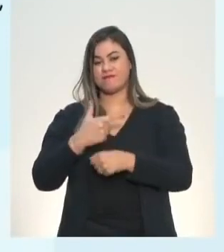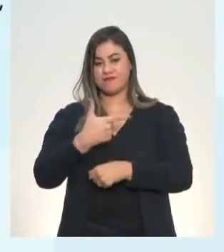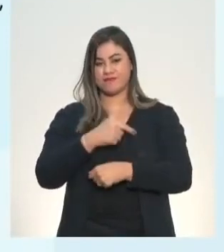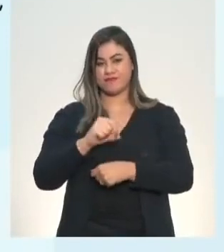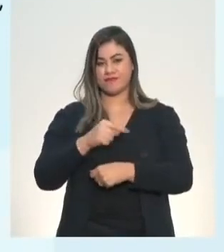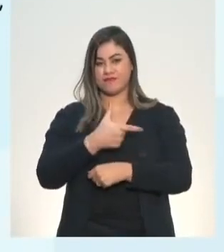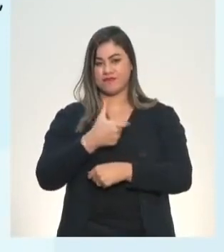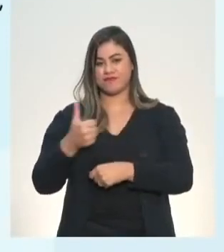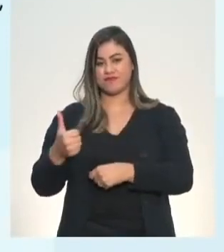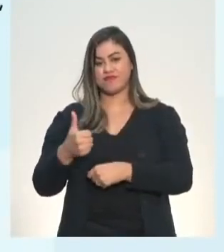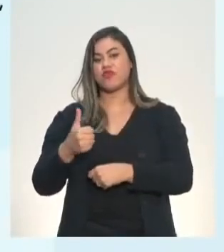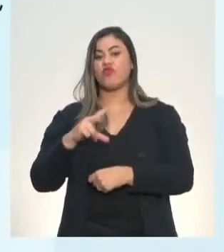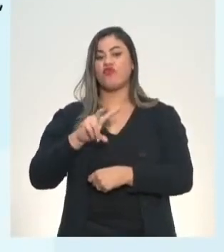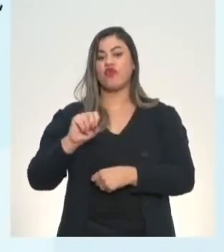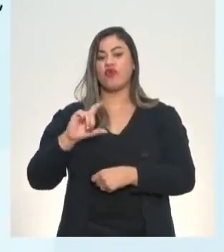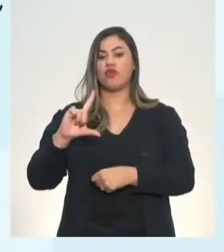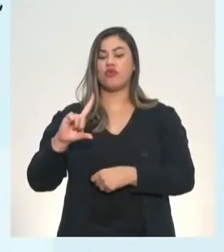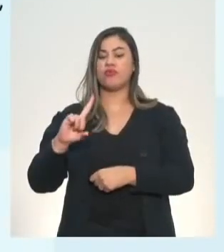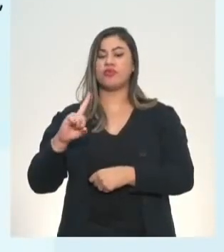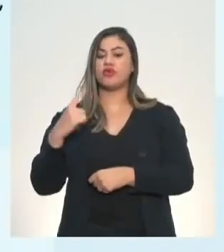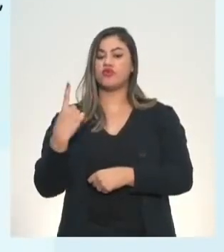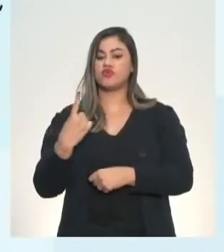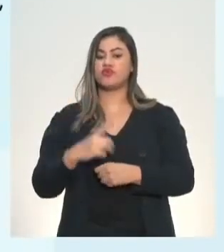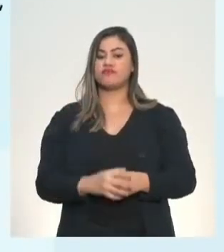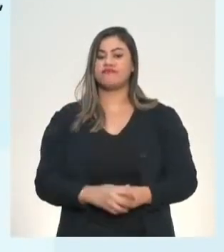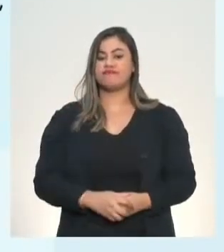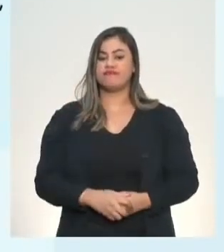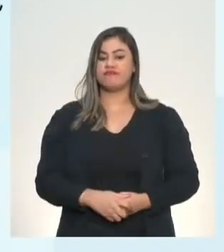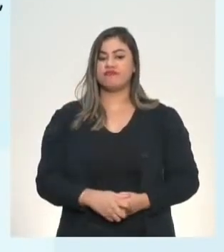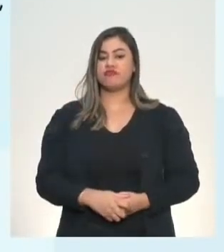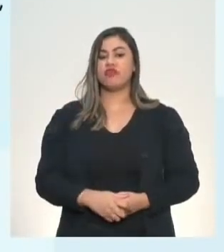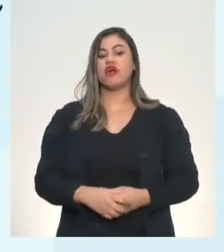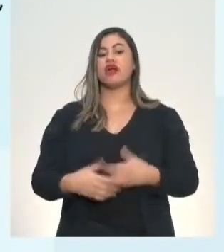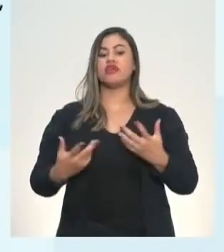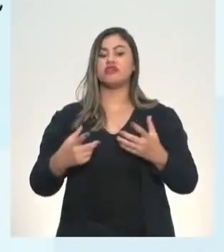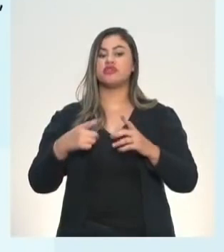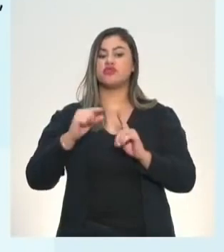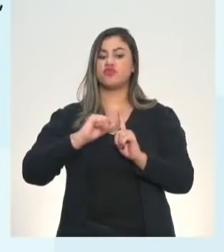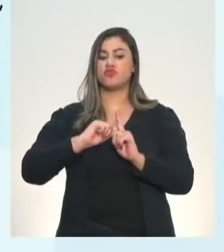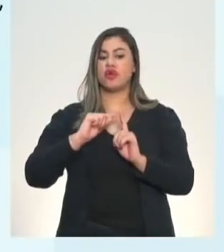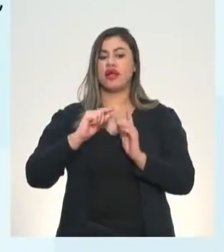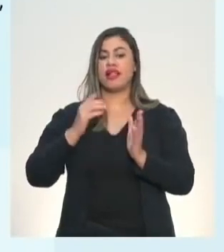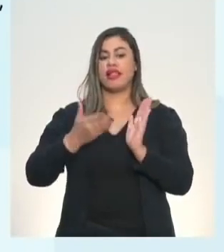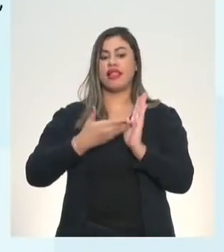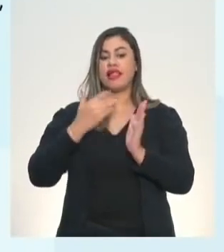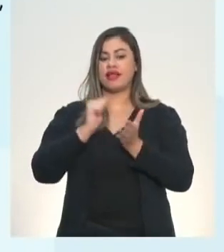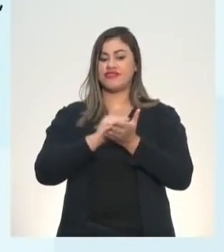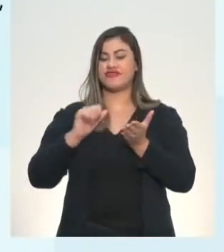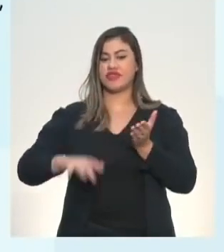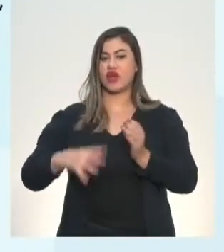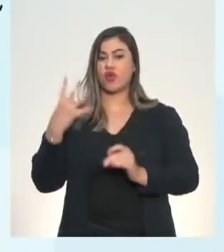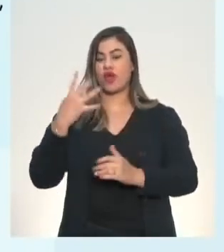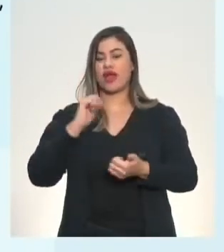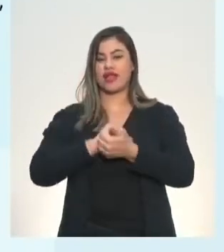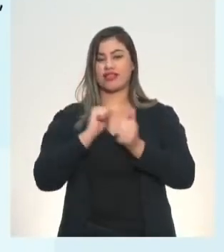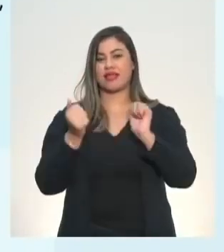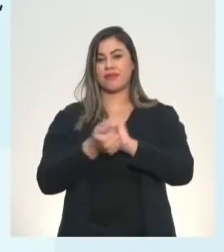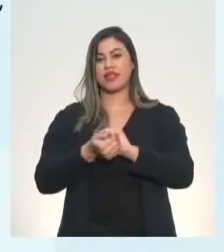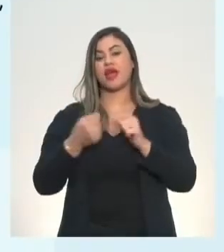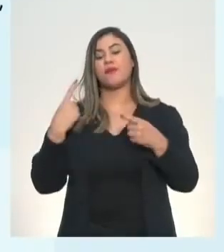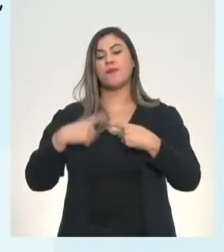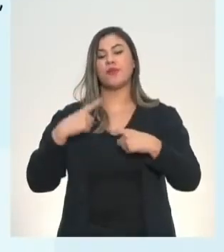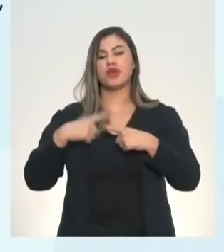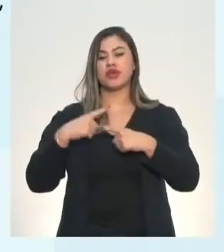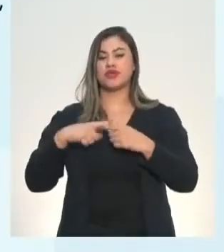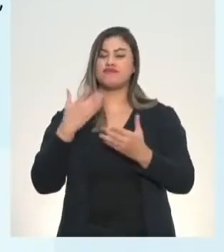volume 1. A gente está usando a unidade 1, lição 4, adaptada, porque que a gente adaptou. A gente sabe porque é o formato da